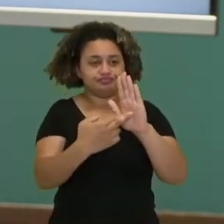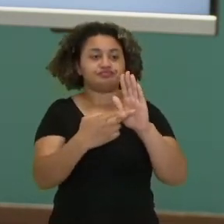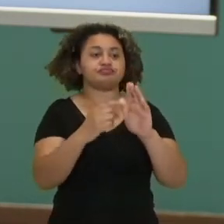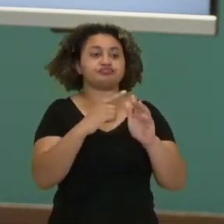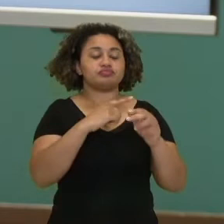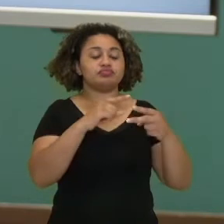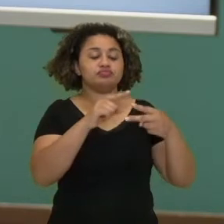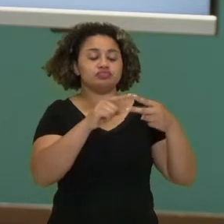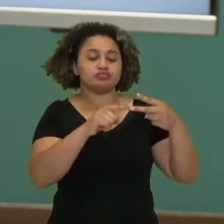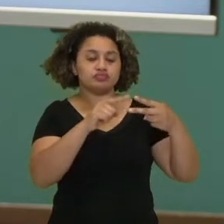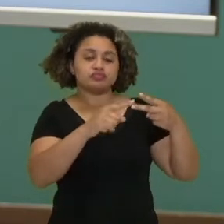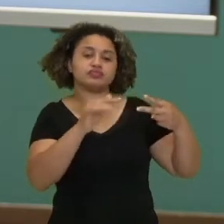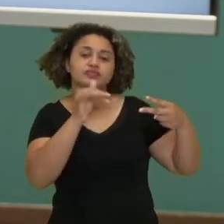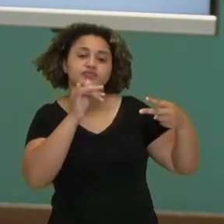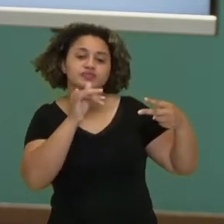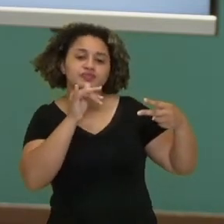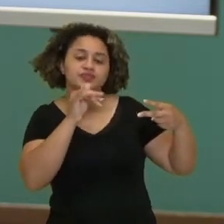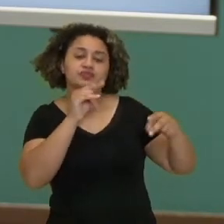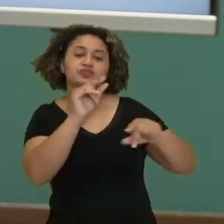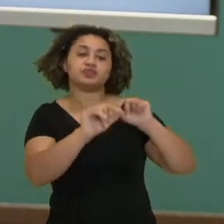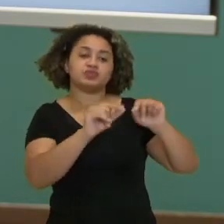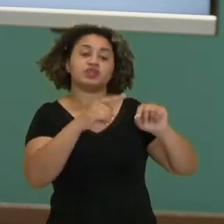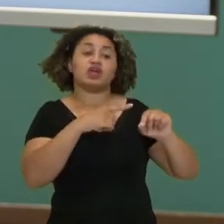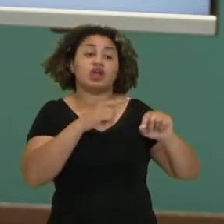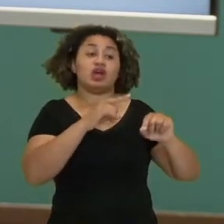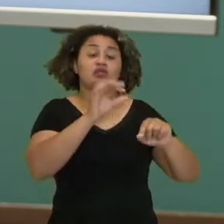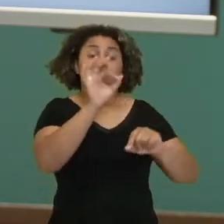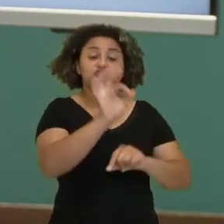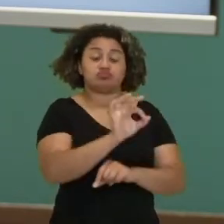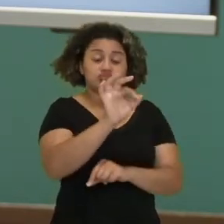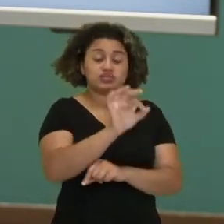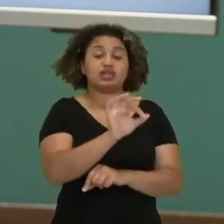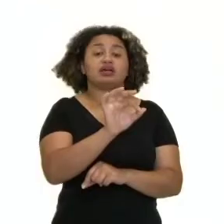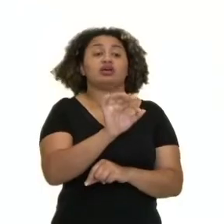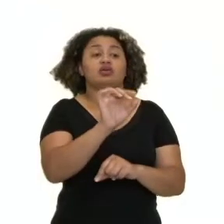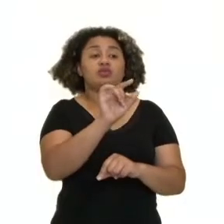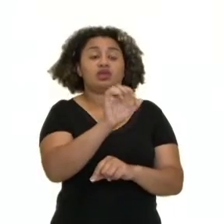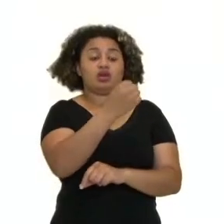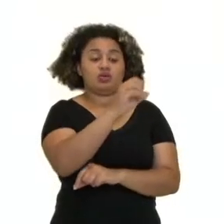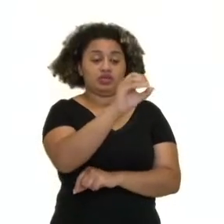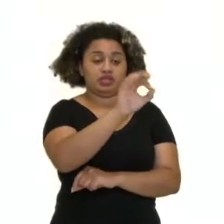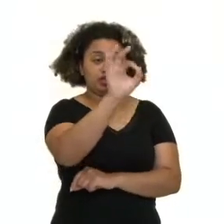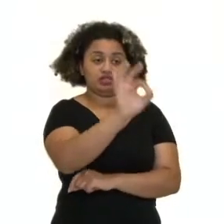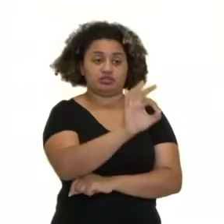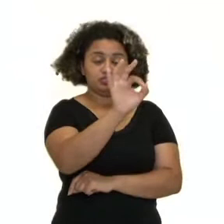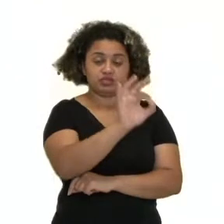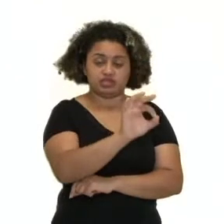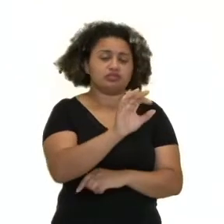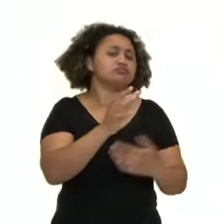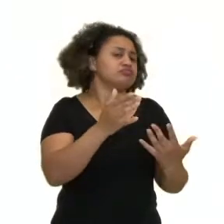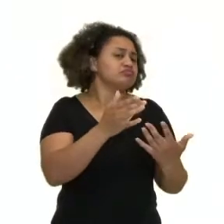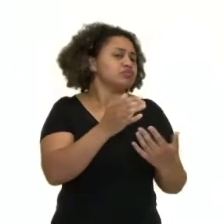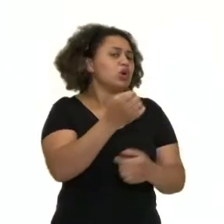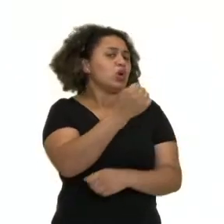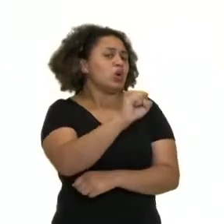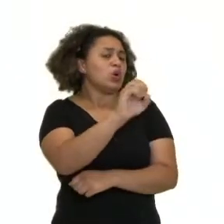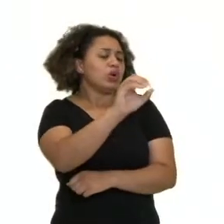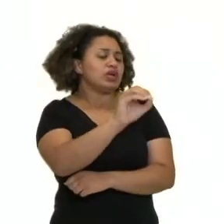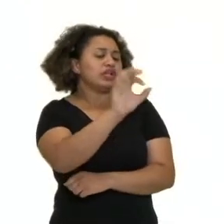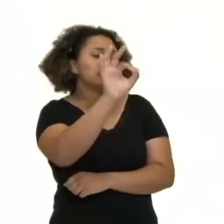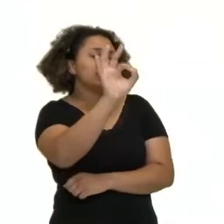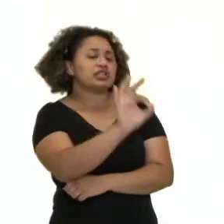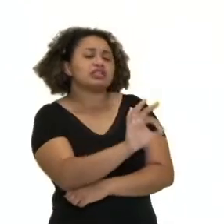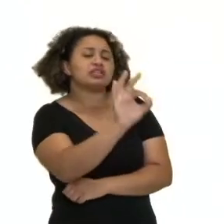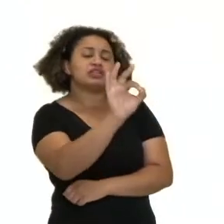dois exemplos aqui de taxa percentual, 80%. Então